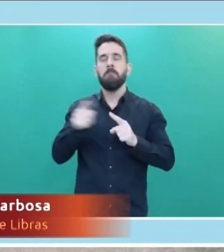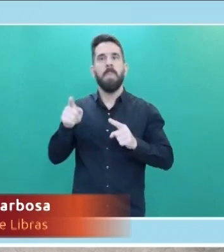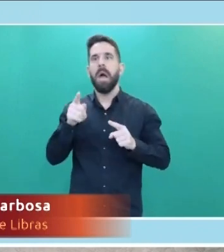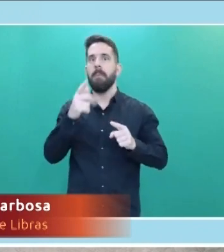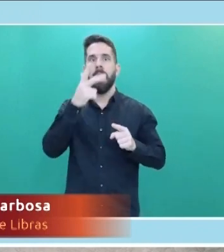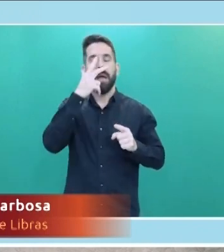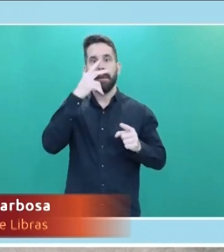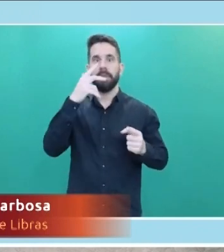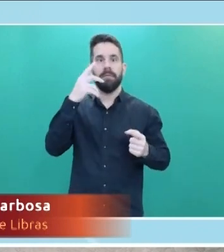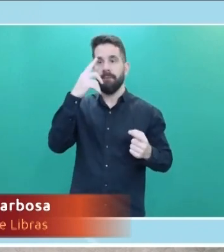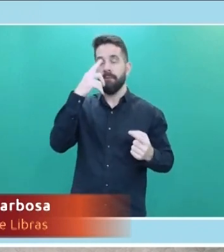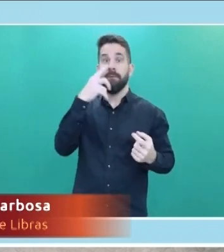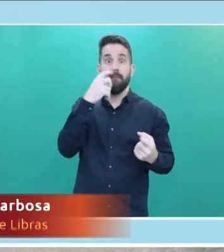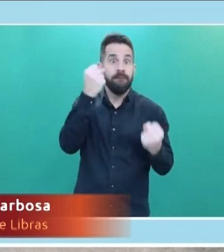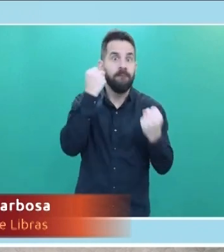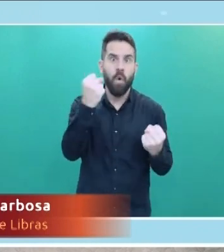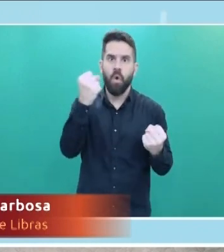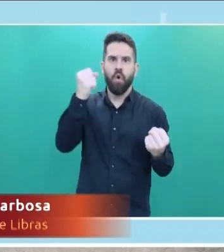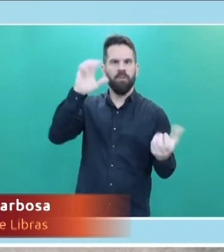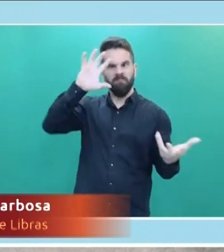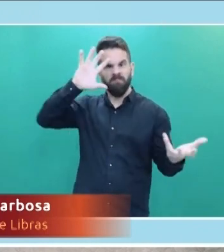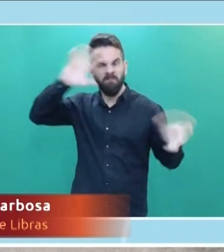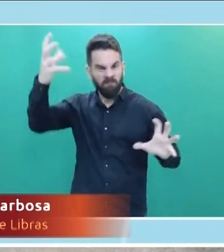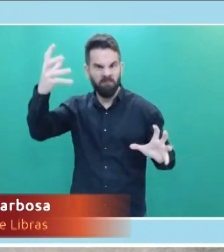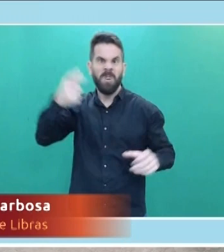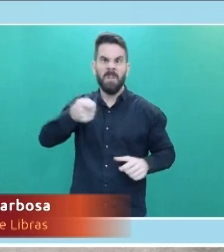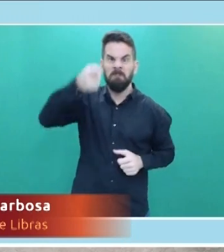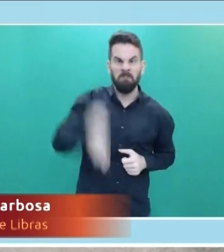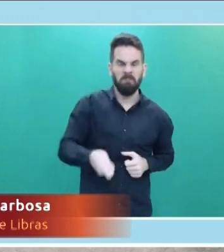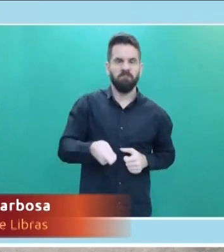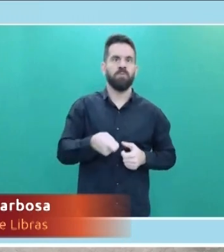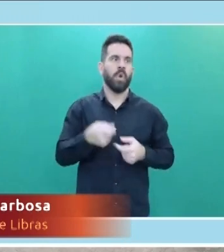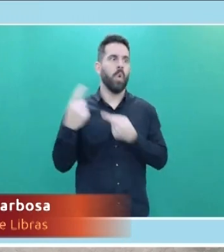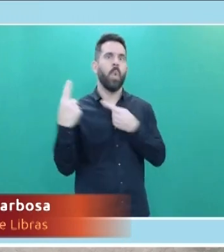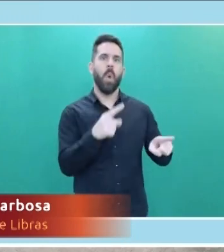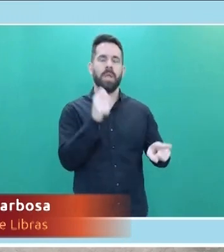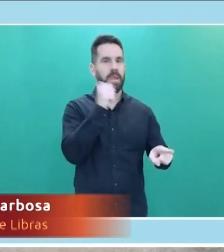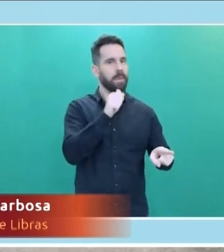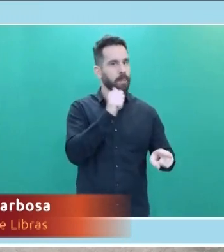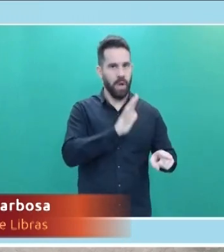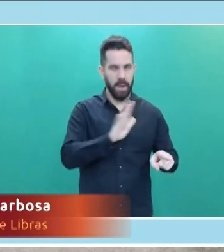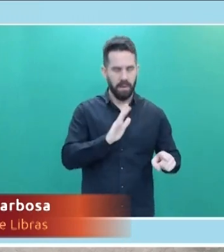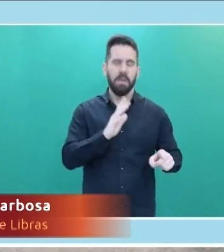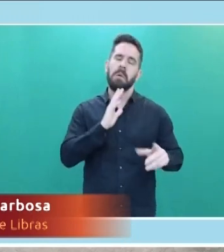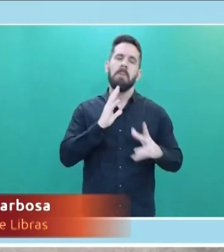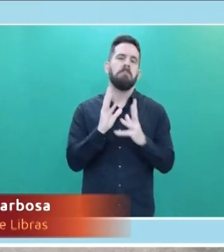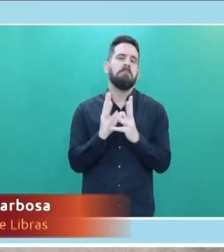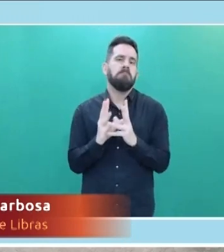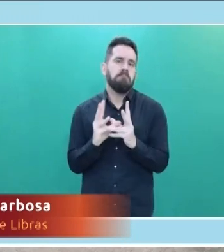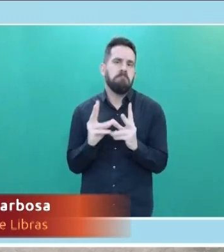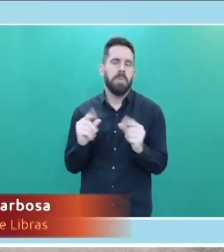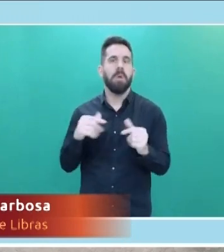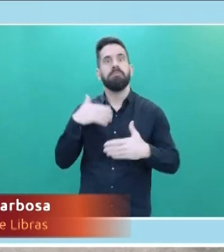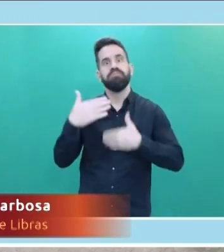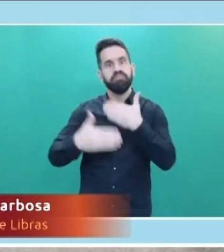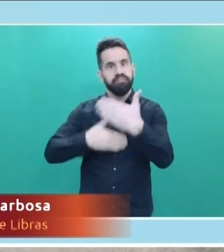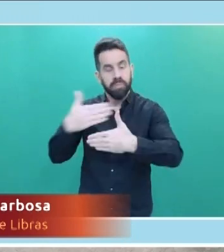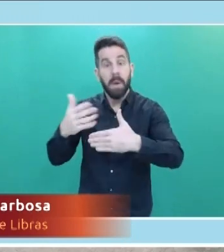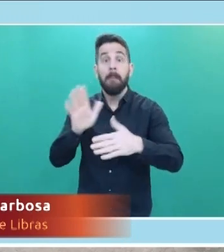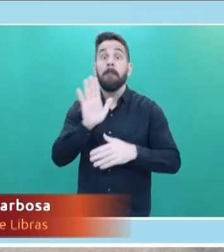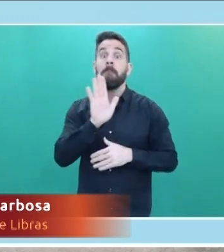dos anos 2000, o advento da internet, a amplificação de certos conceitos no mainstream do debate público,